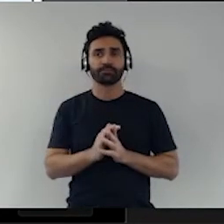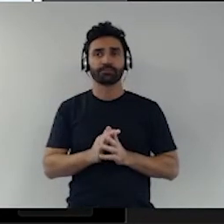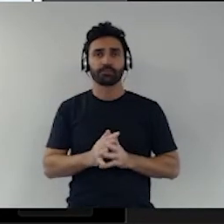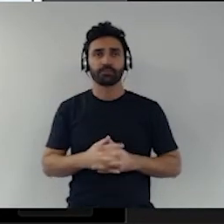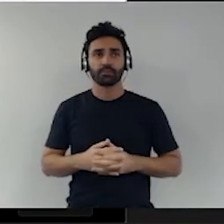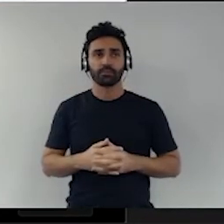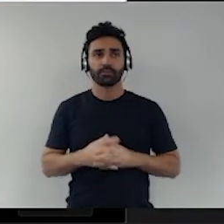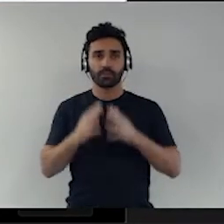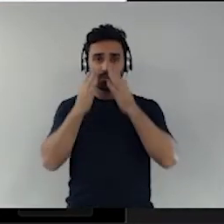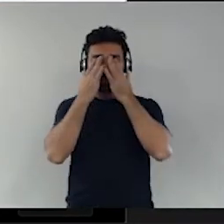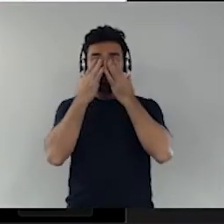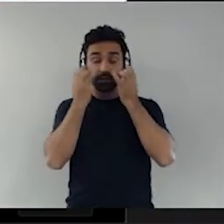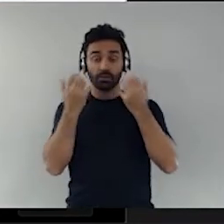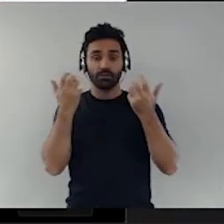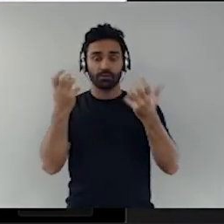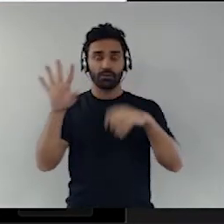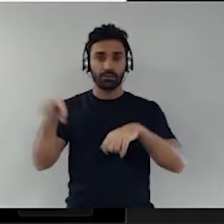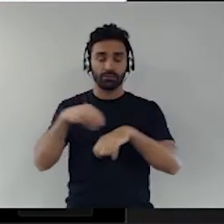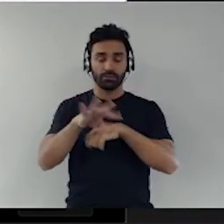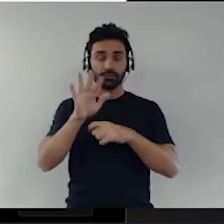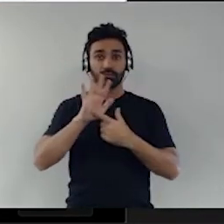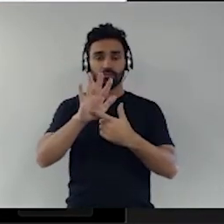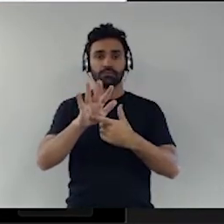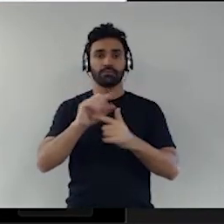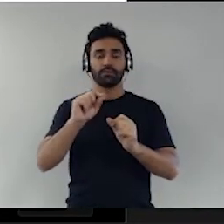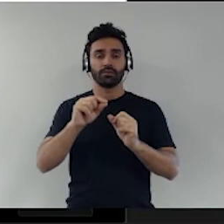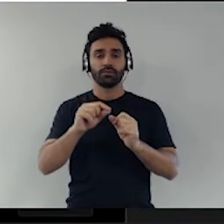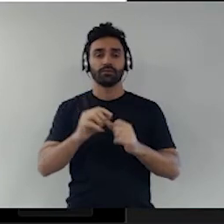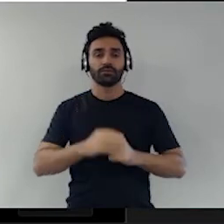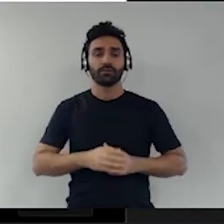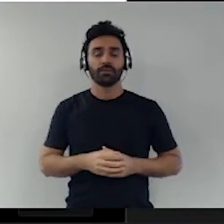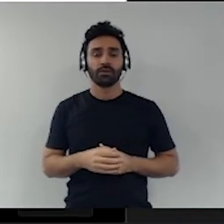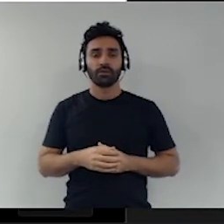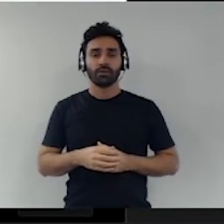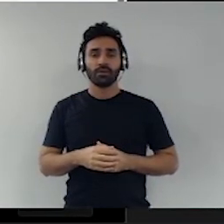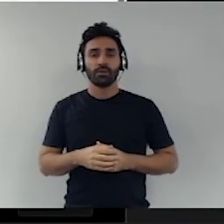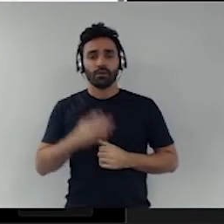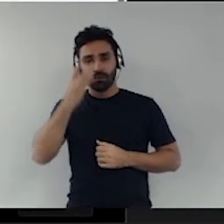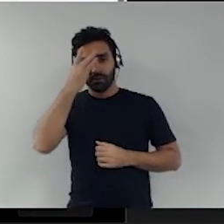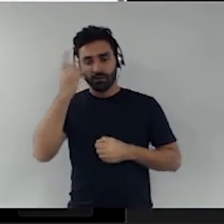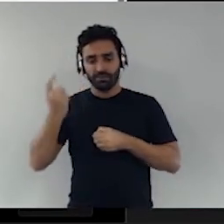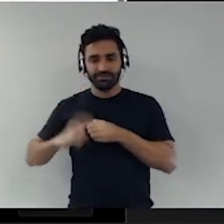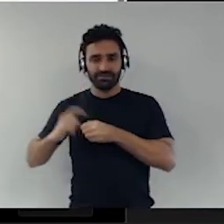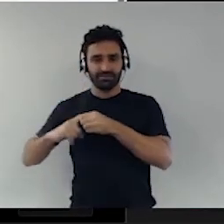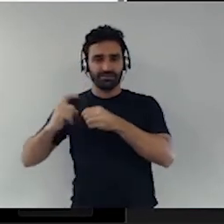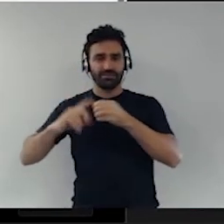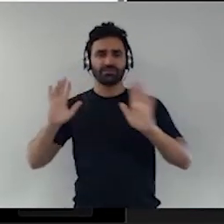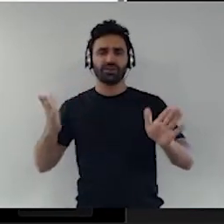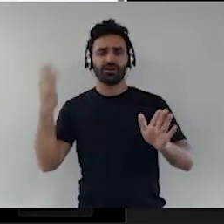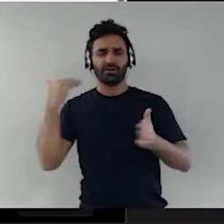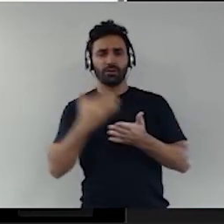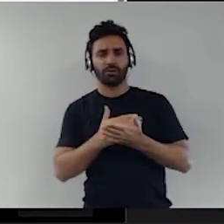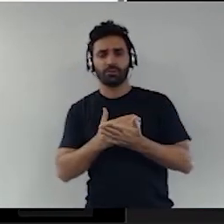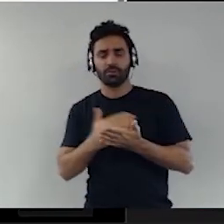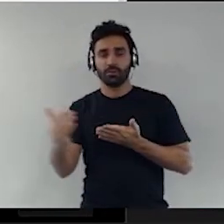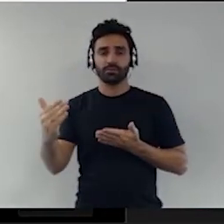aqui explícito os nossos parceiros, que a gente, desde o